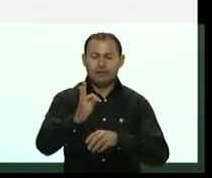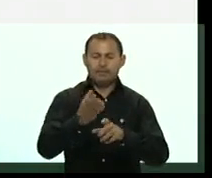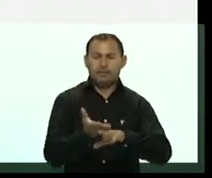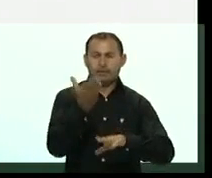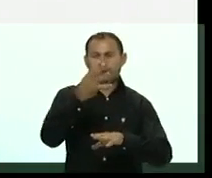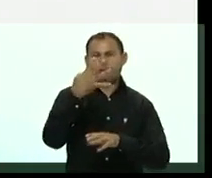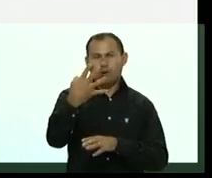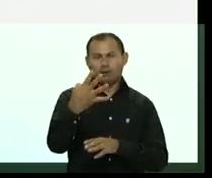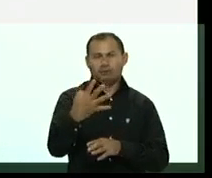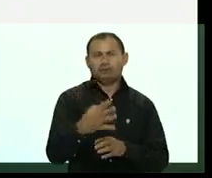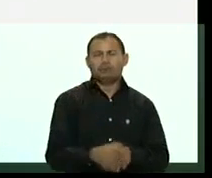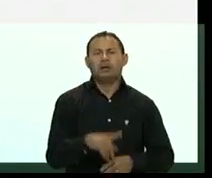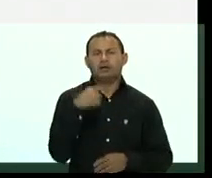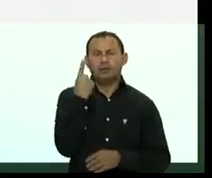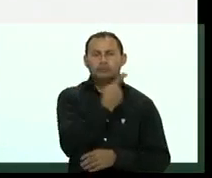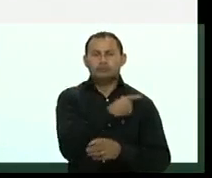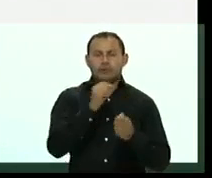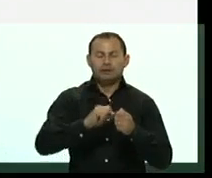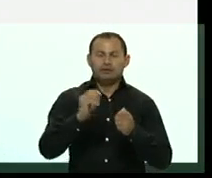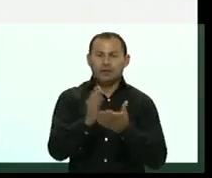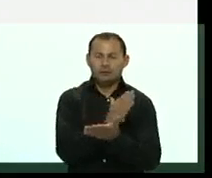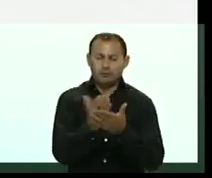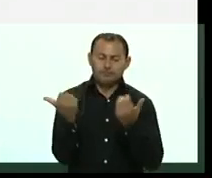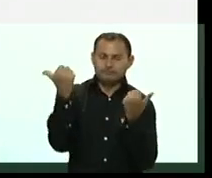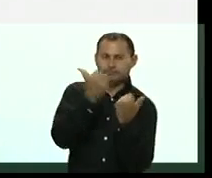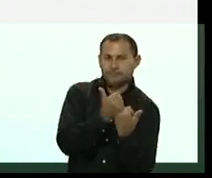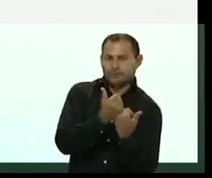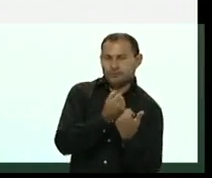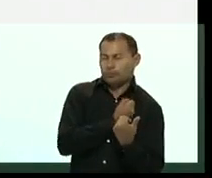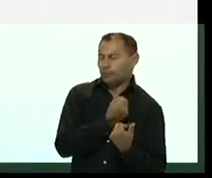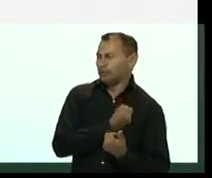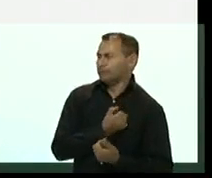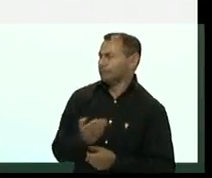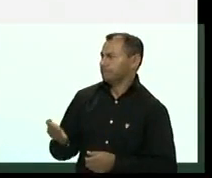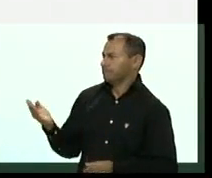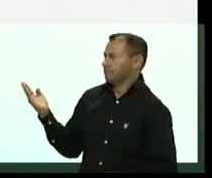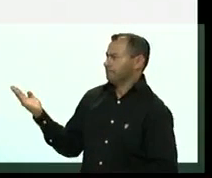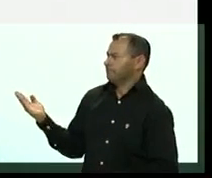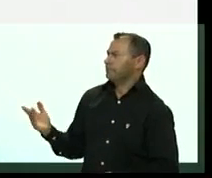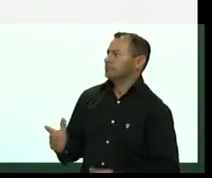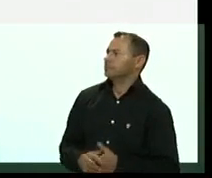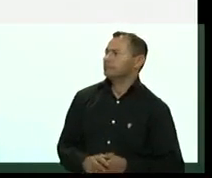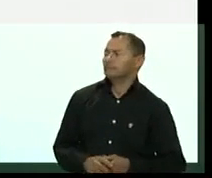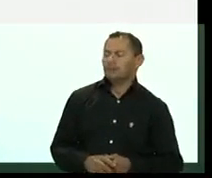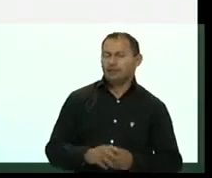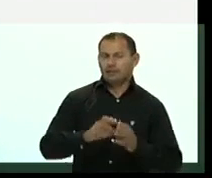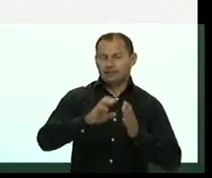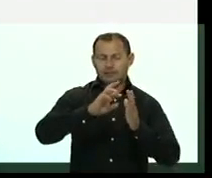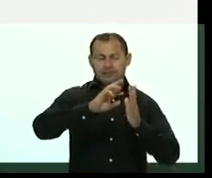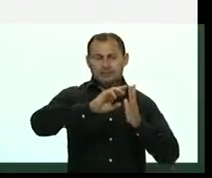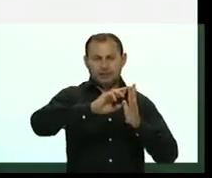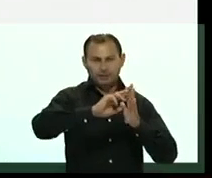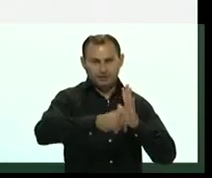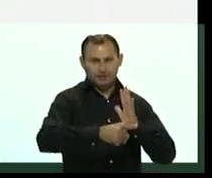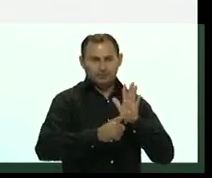4. Então, nós vamos ter que fazer algumas substituições. Então, eu tenho que a derivada, né,